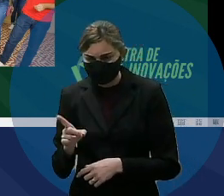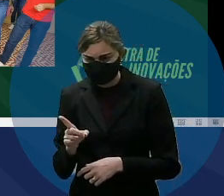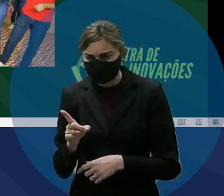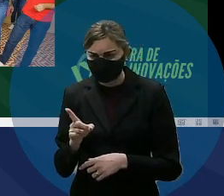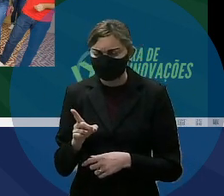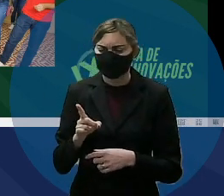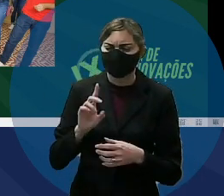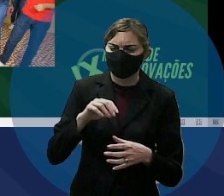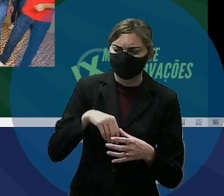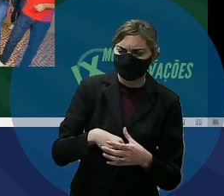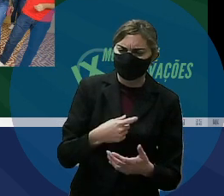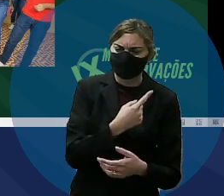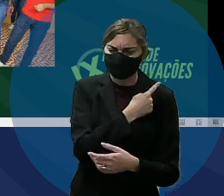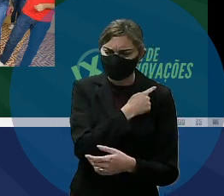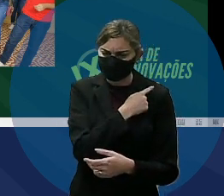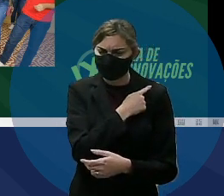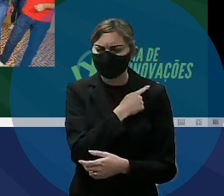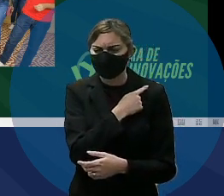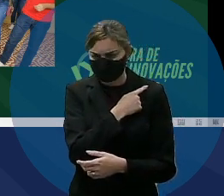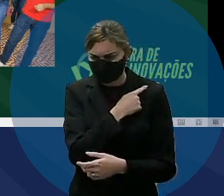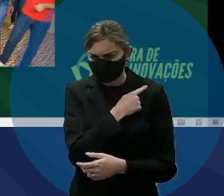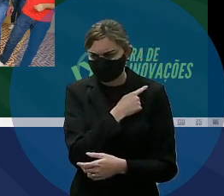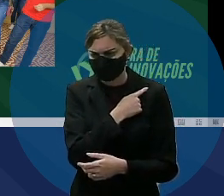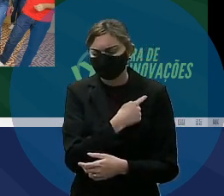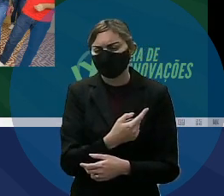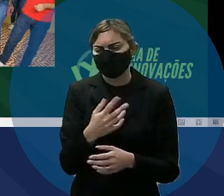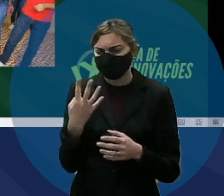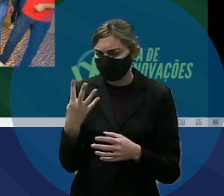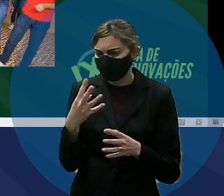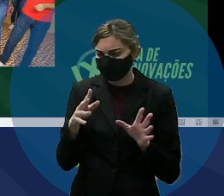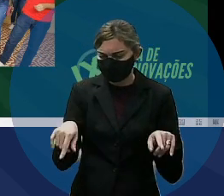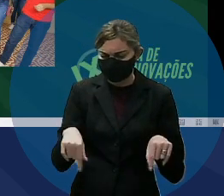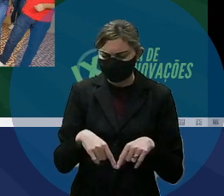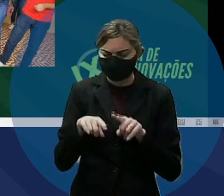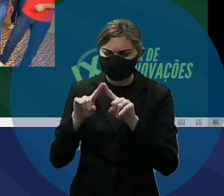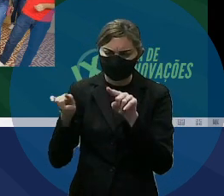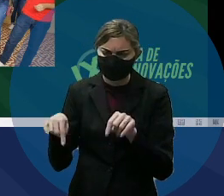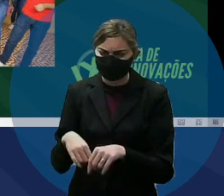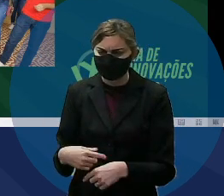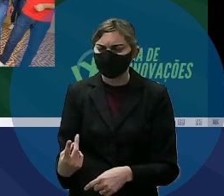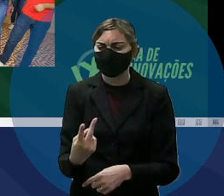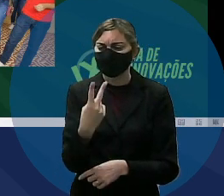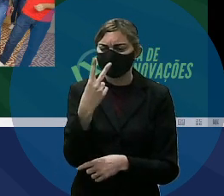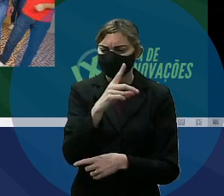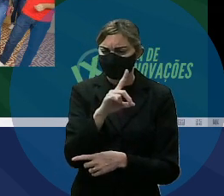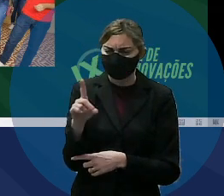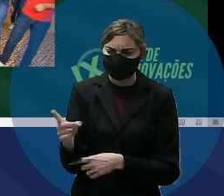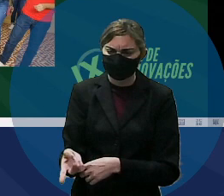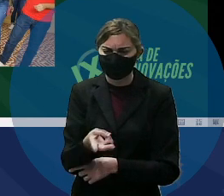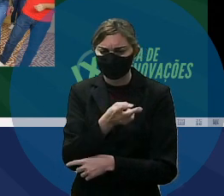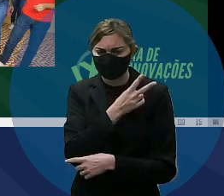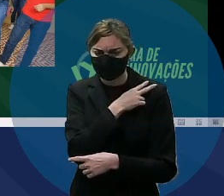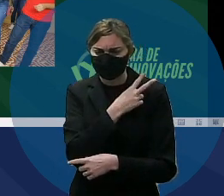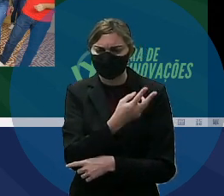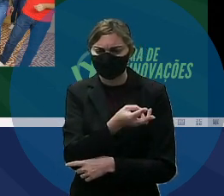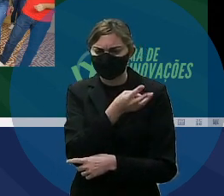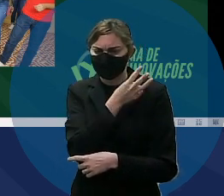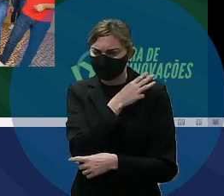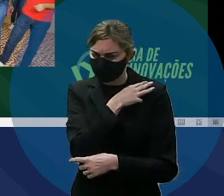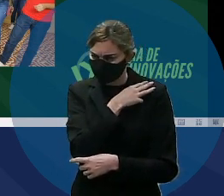os primeiros anos, nós tínhamos 4 turmas, e no segundo dia, a disputa entre segundos e